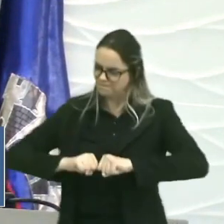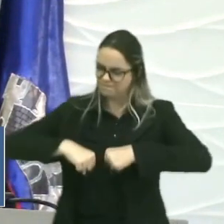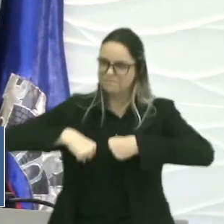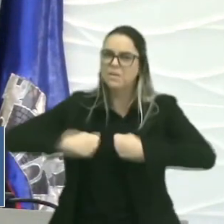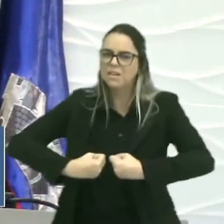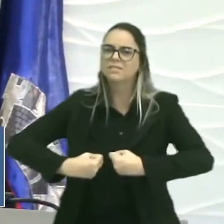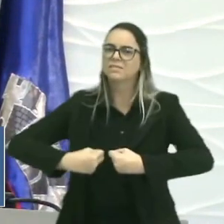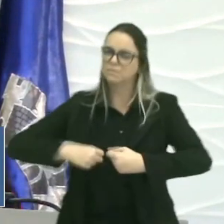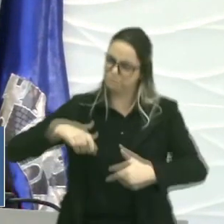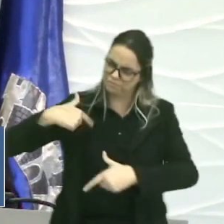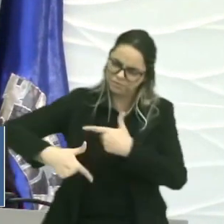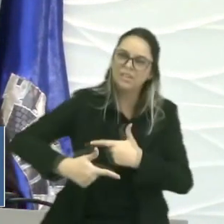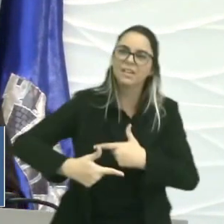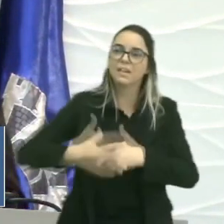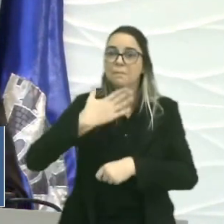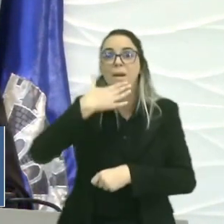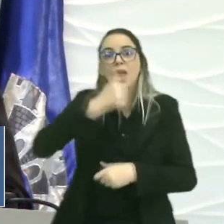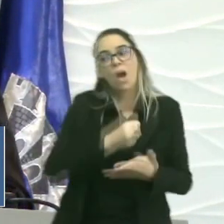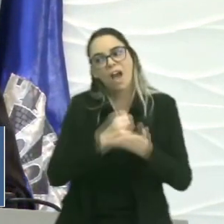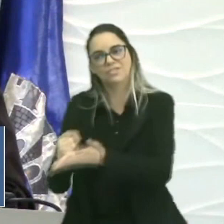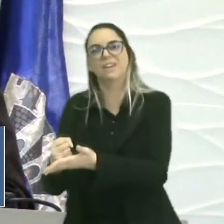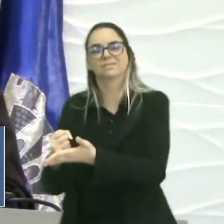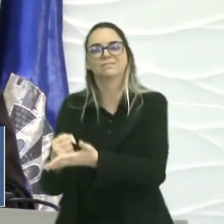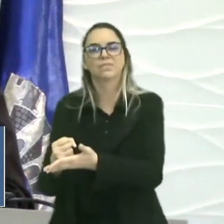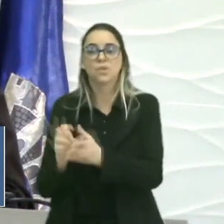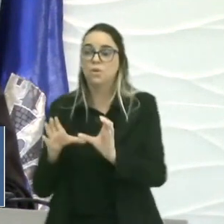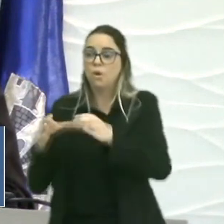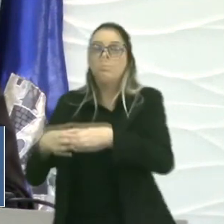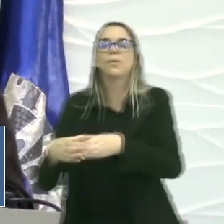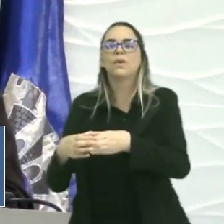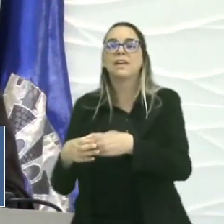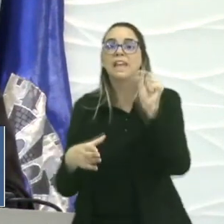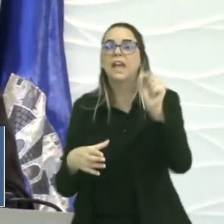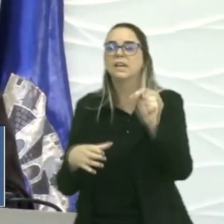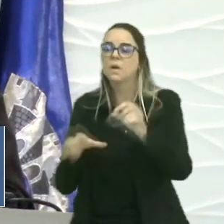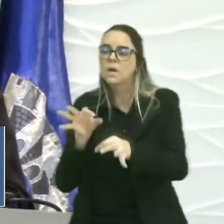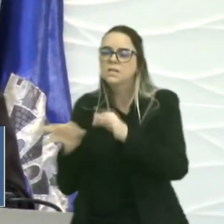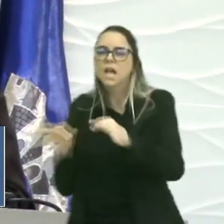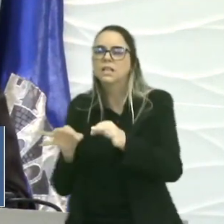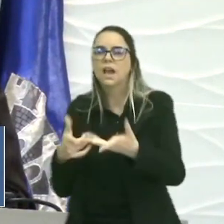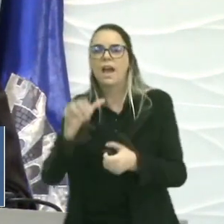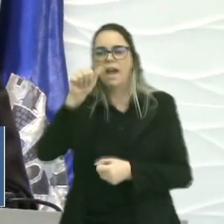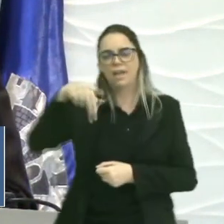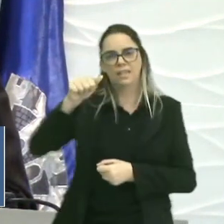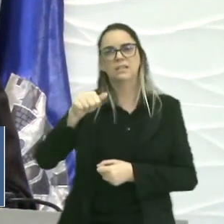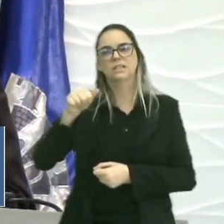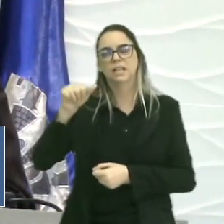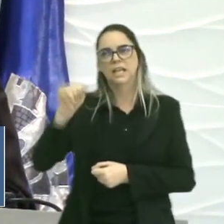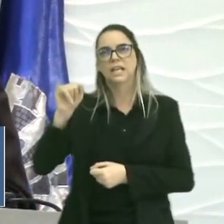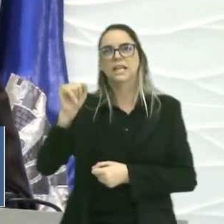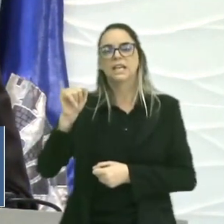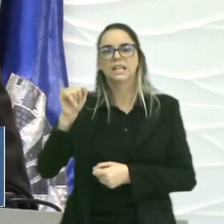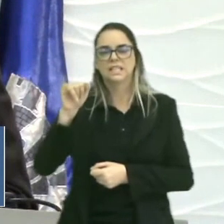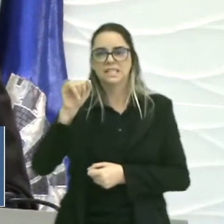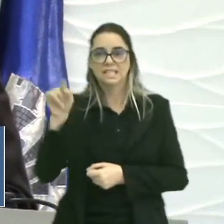possa fazer o melhor para esses profissionais. A comissão é formada pela presidente do SISCUM, Ana Isabel, a secretária